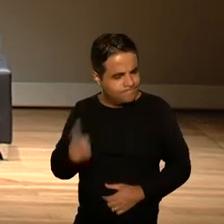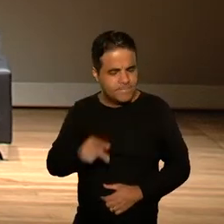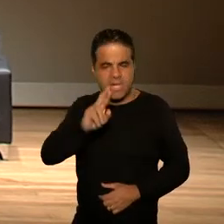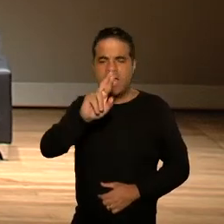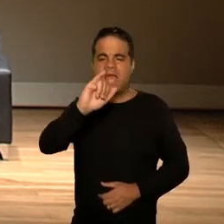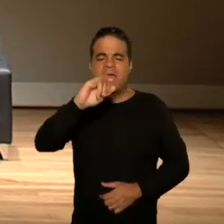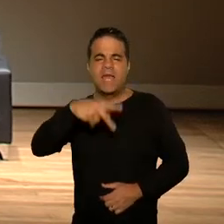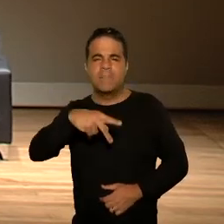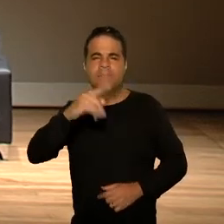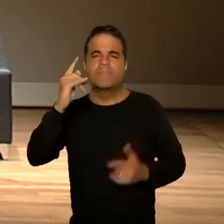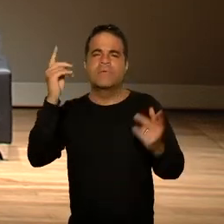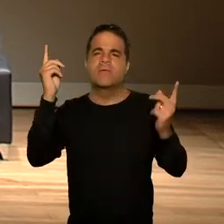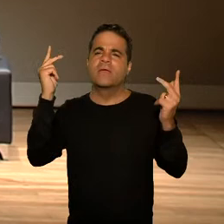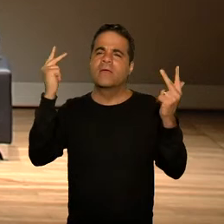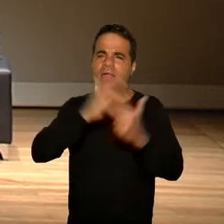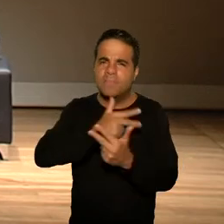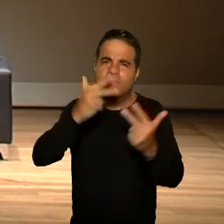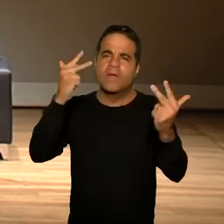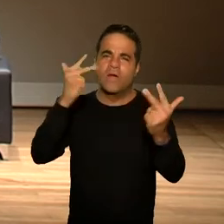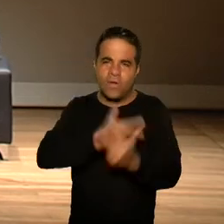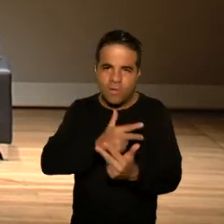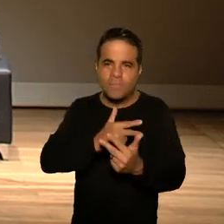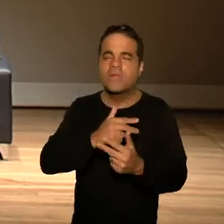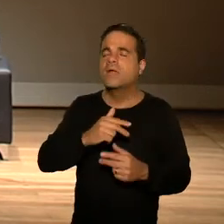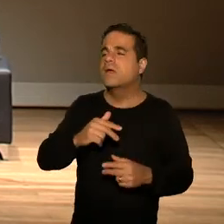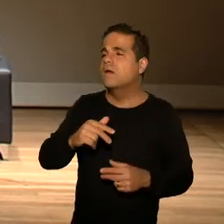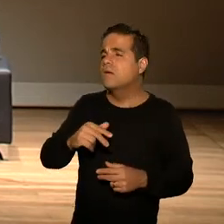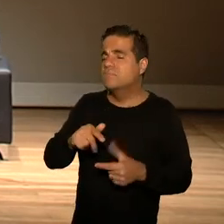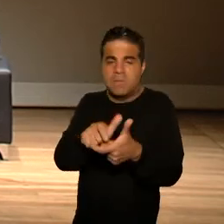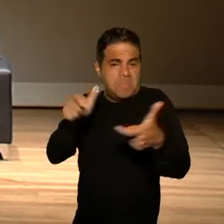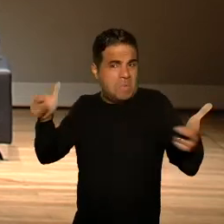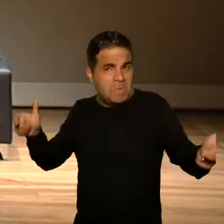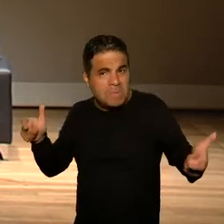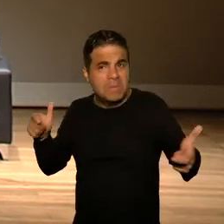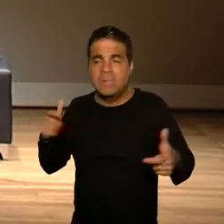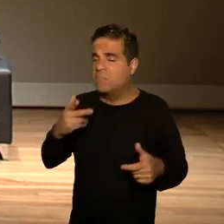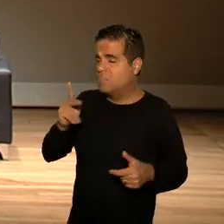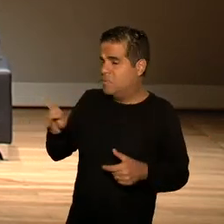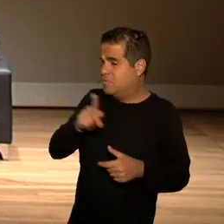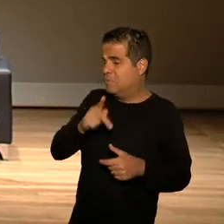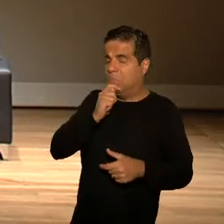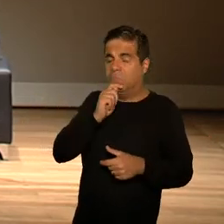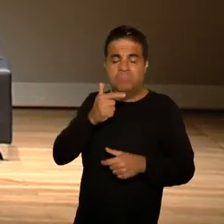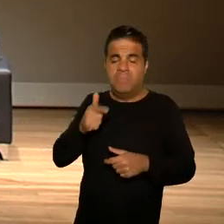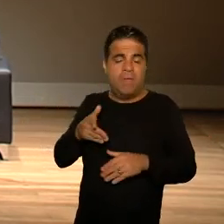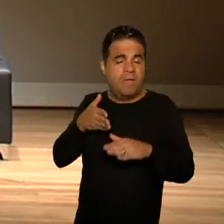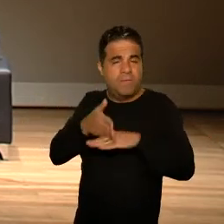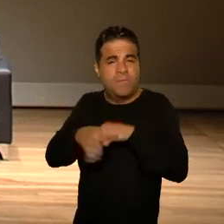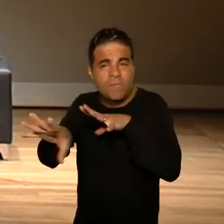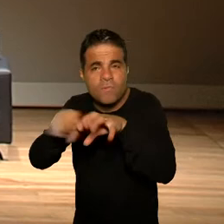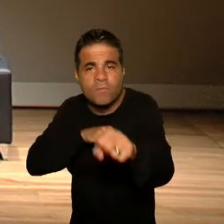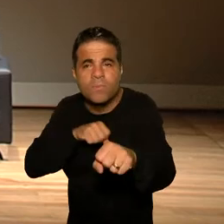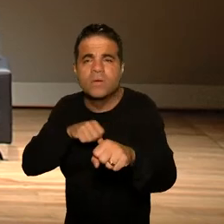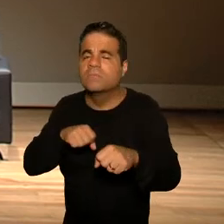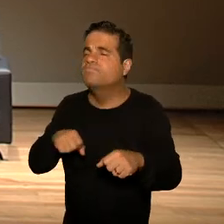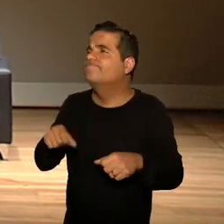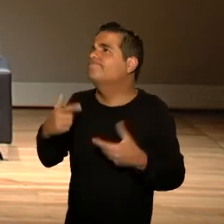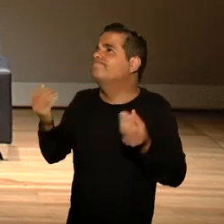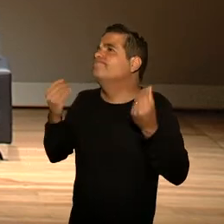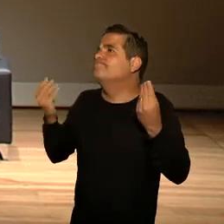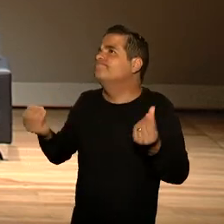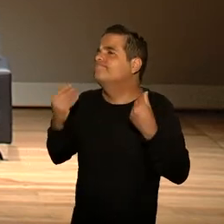muitos colegas não tem essa formação na licenciatura e como as instituições pode ajudar para que esse de professor